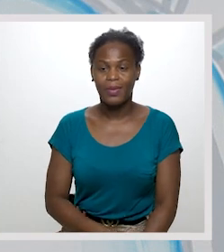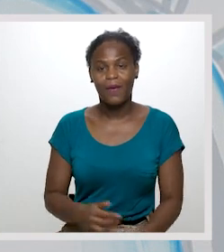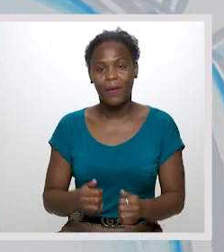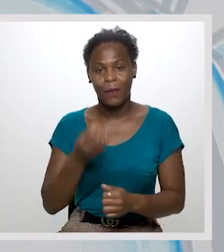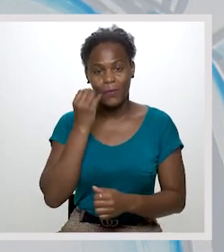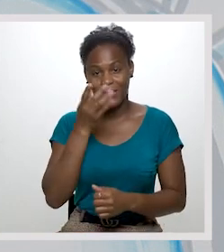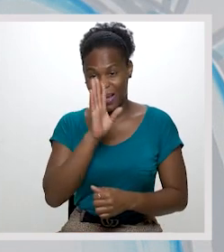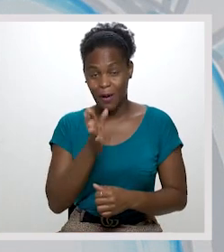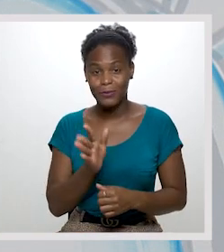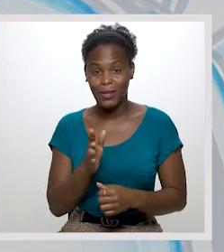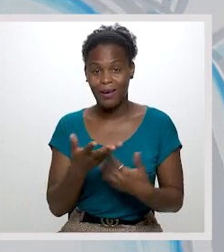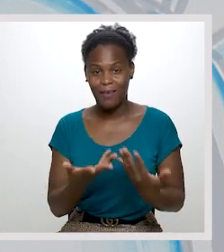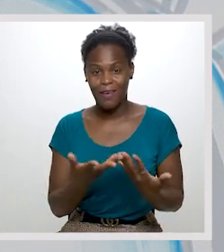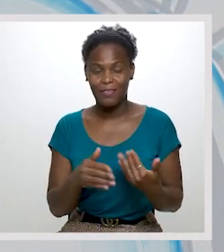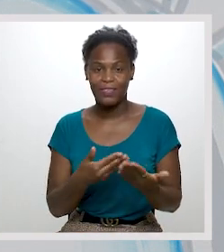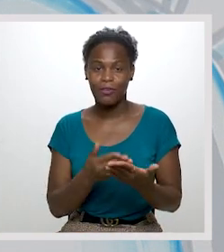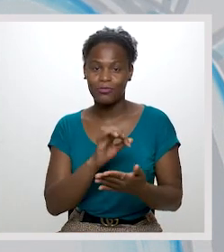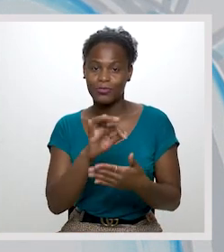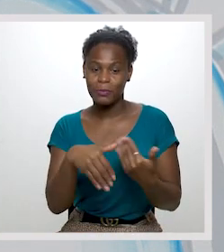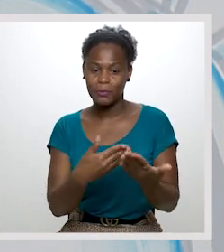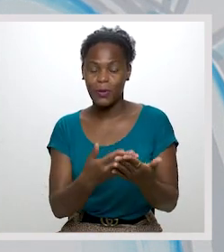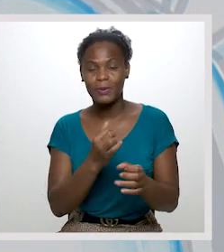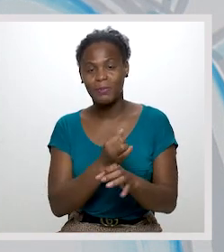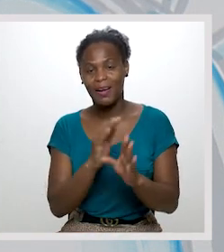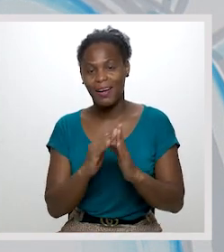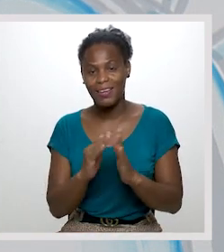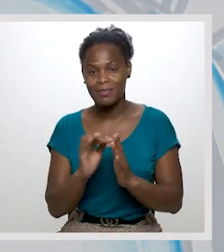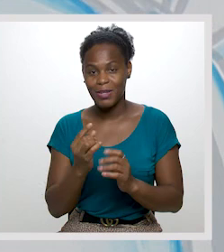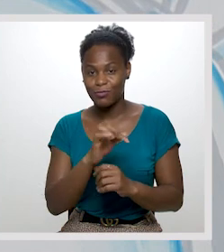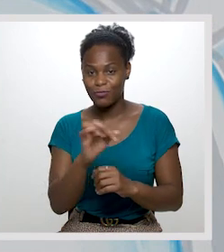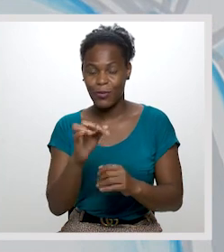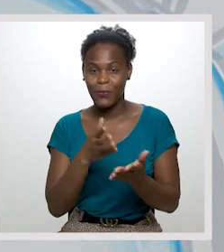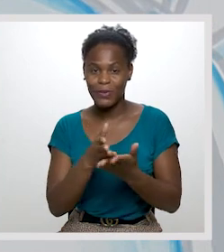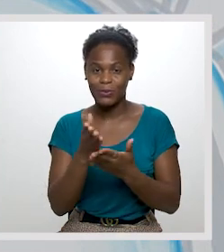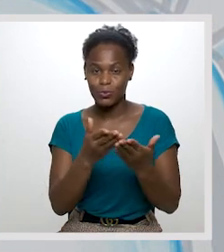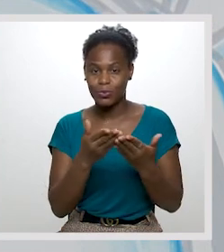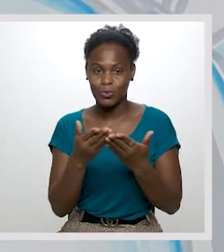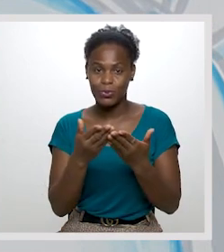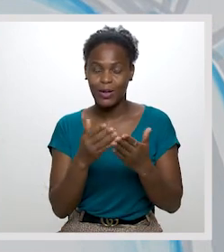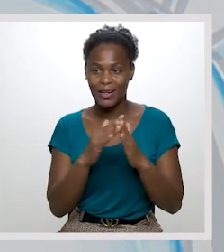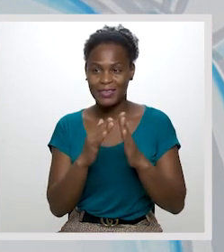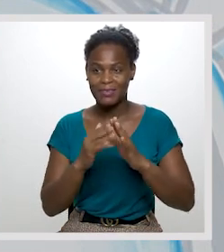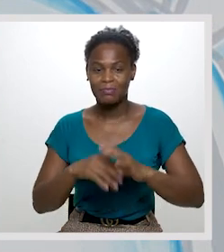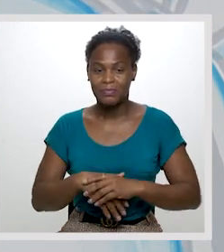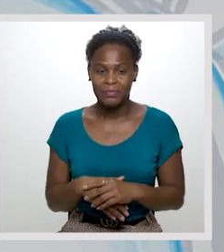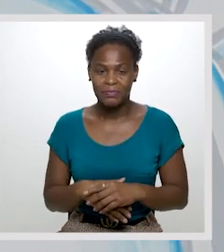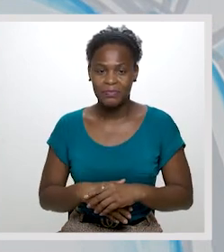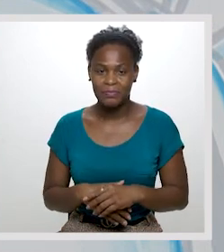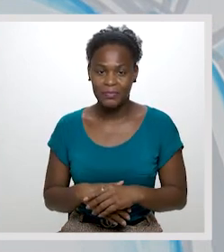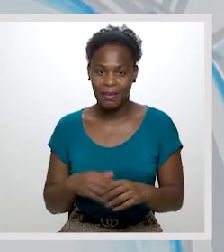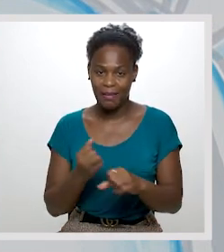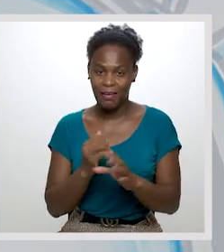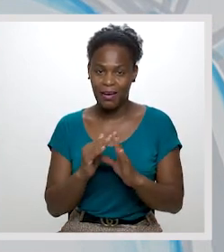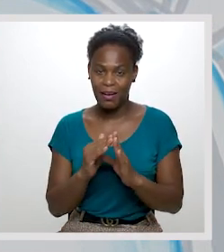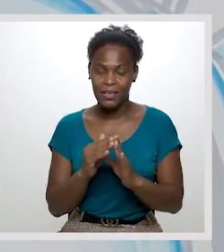E como é habitual, deixo-vos agora uma proposta de trabalho de casa para continuarem o vosso estudo em casa. O trabalho